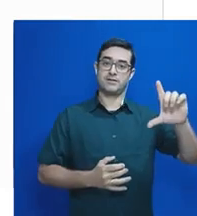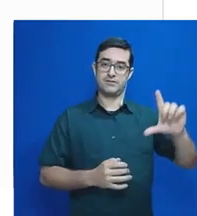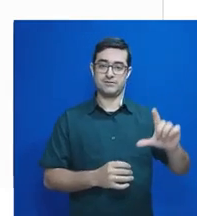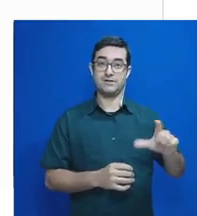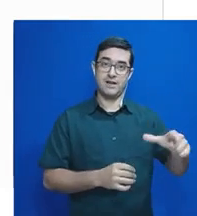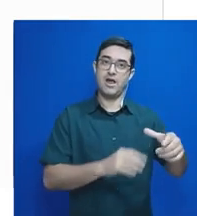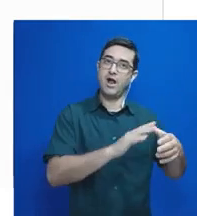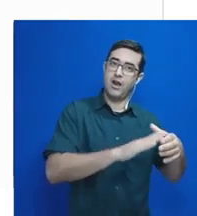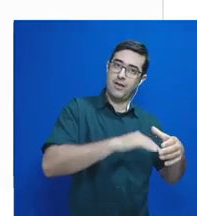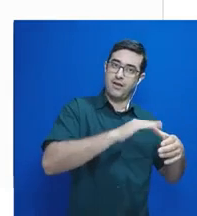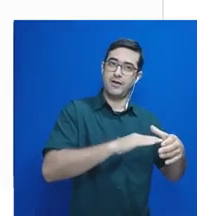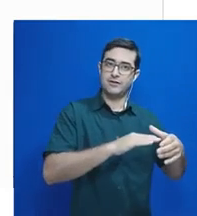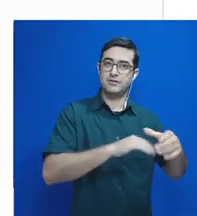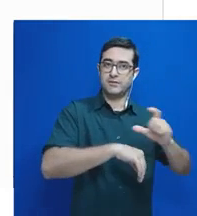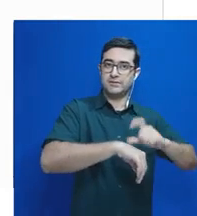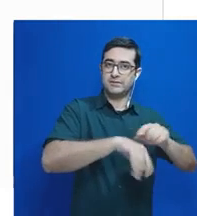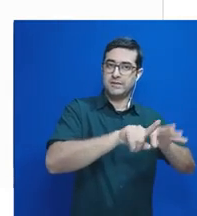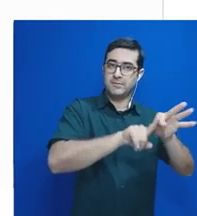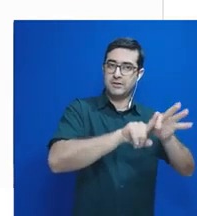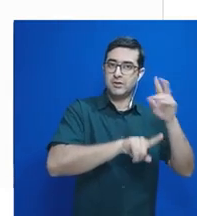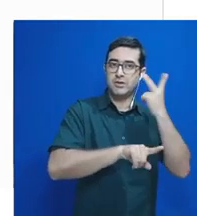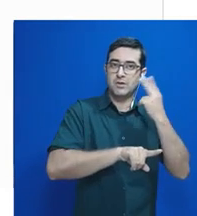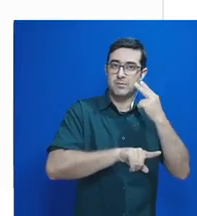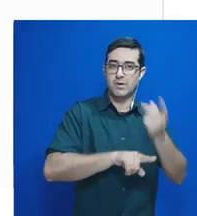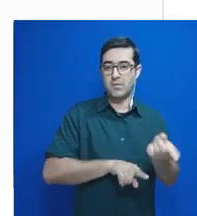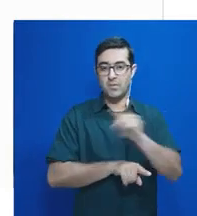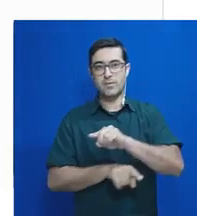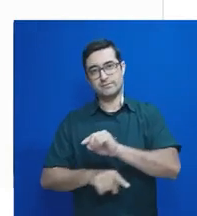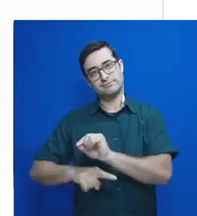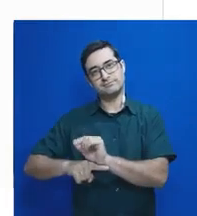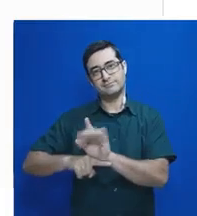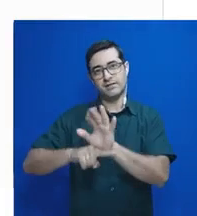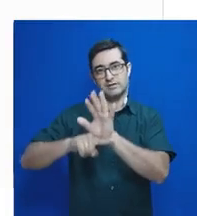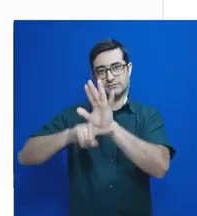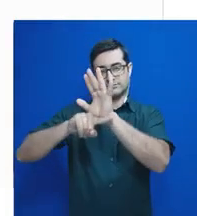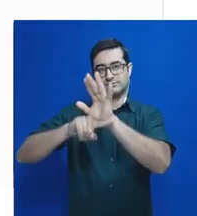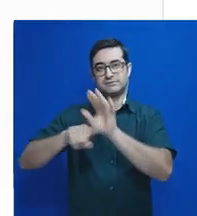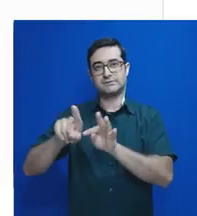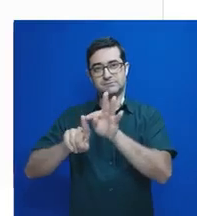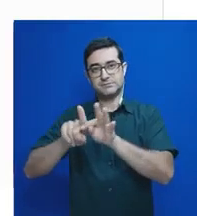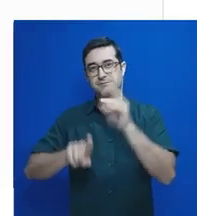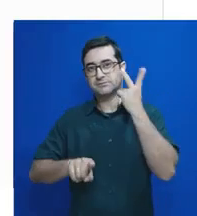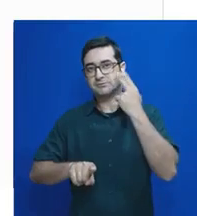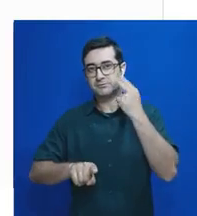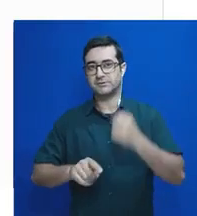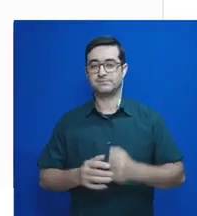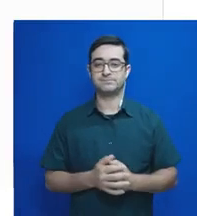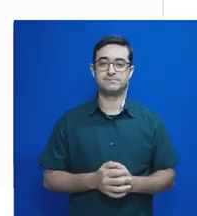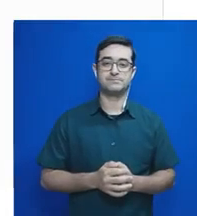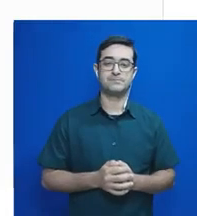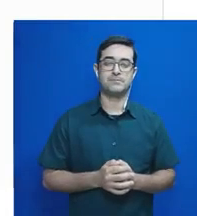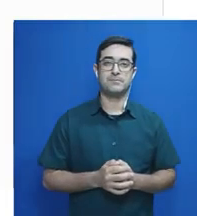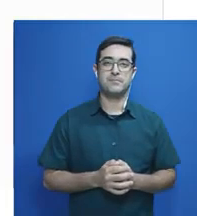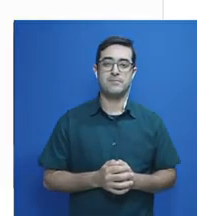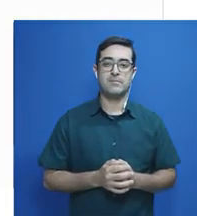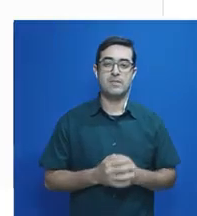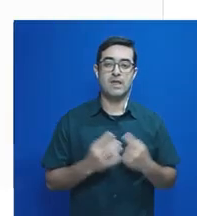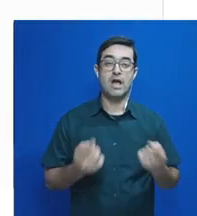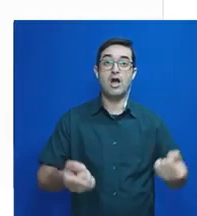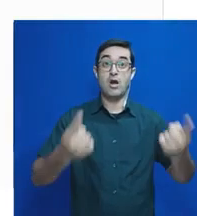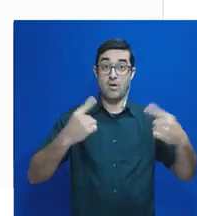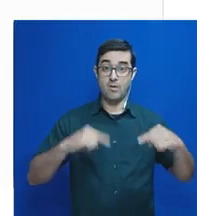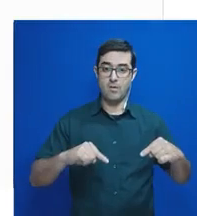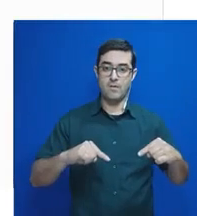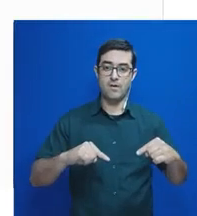temperatura ambiente e o gás metano é gasoso. E se eu comparar agora uma molécula polar com outra molécula